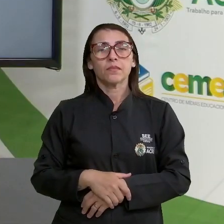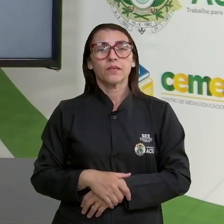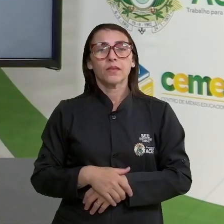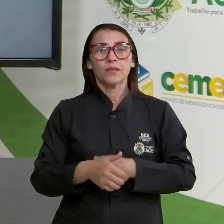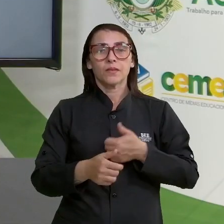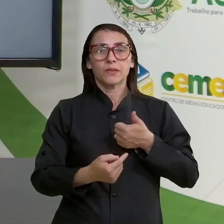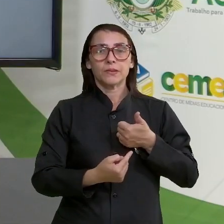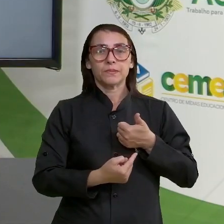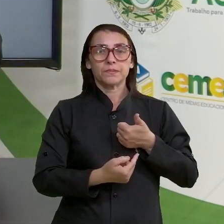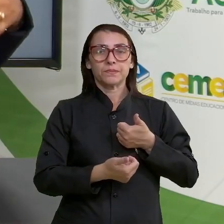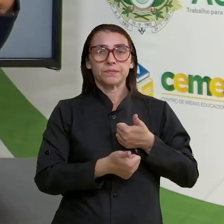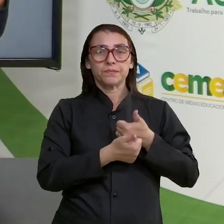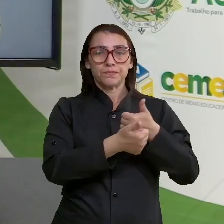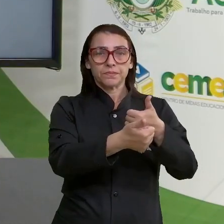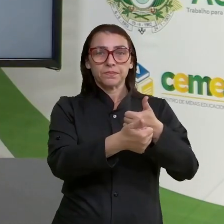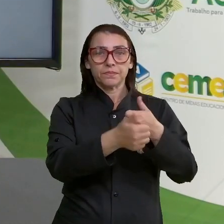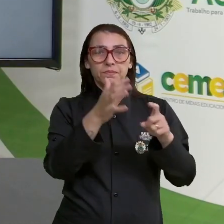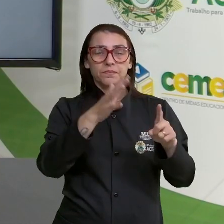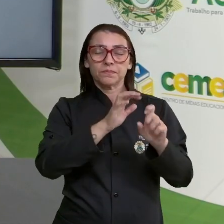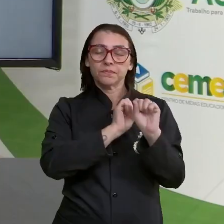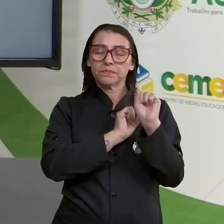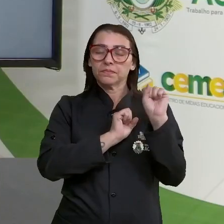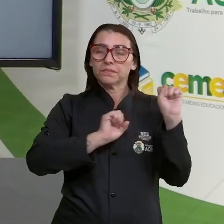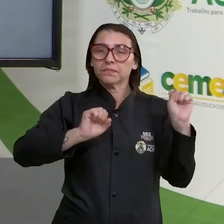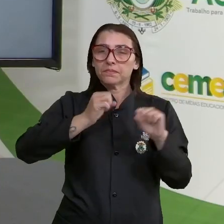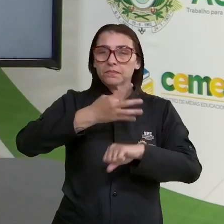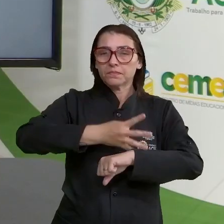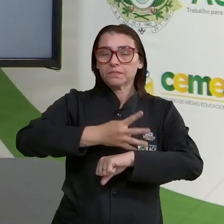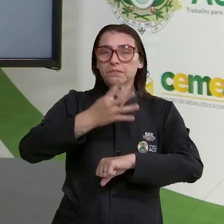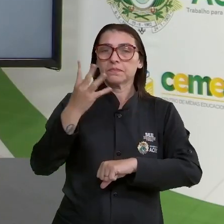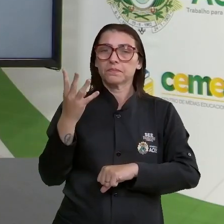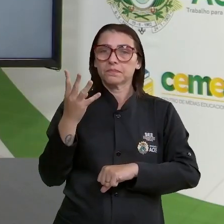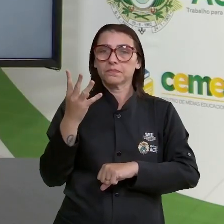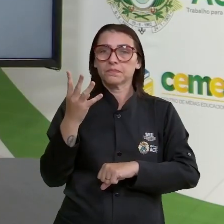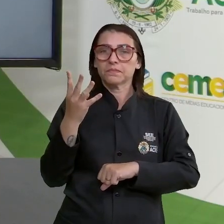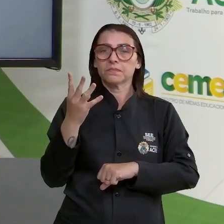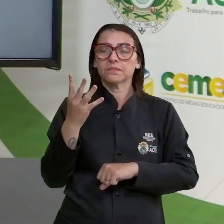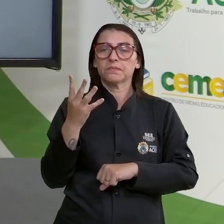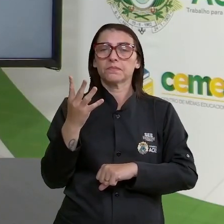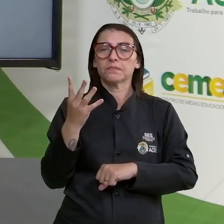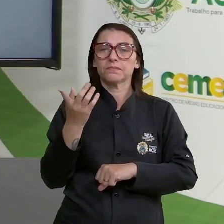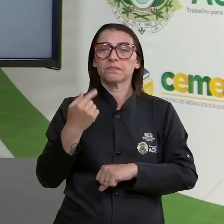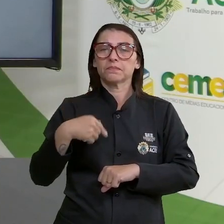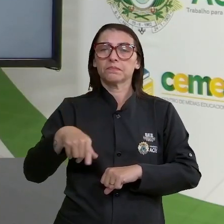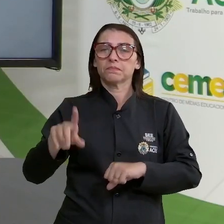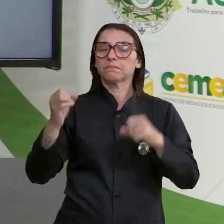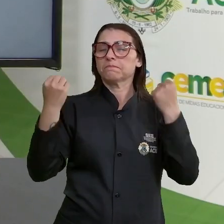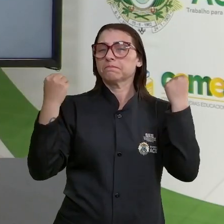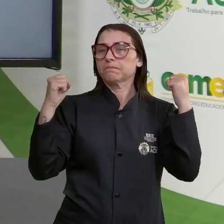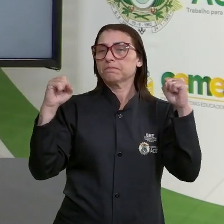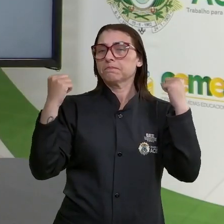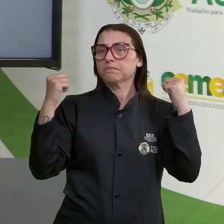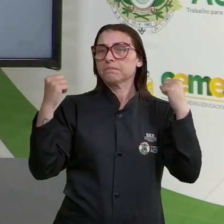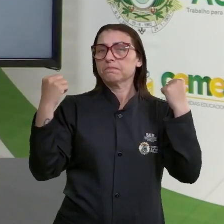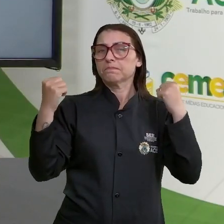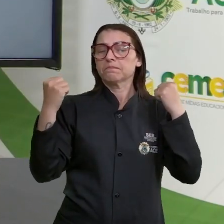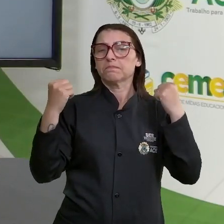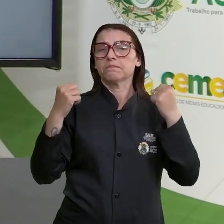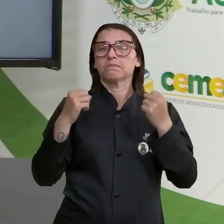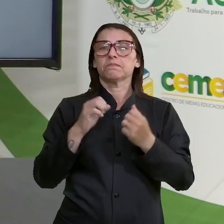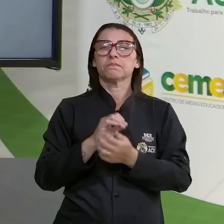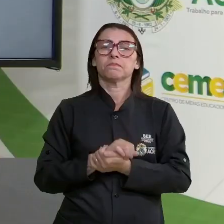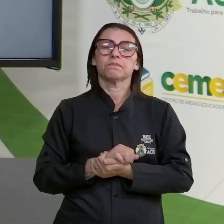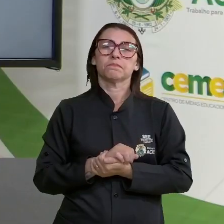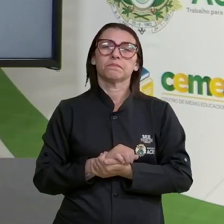influenciador digital que diz que acorda às 4 horas da manhã, vai para academia, faz isso,